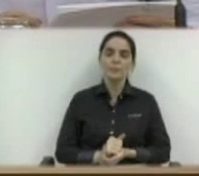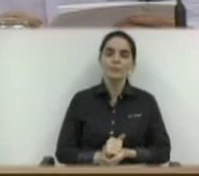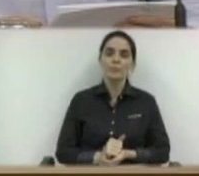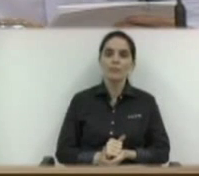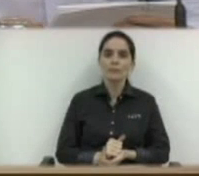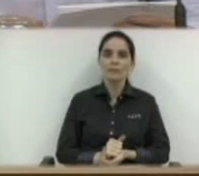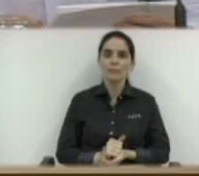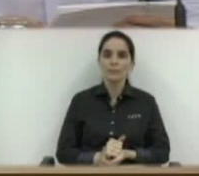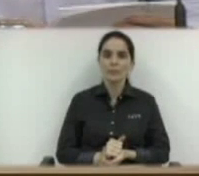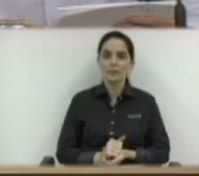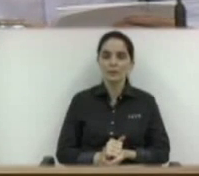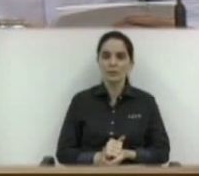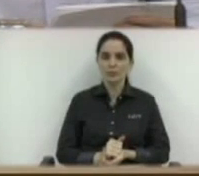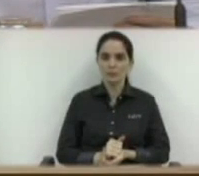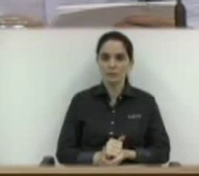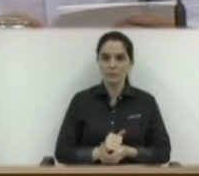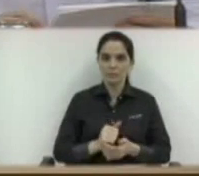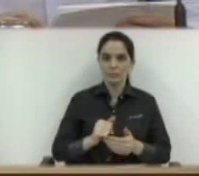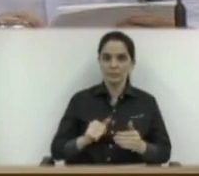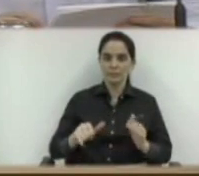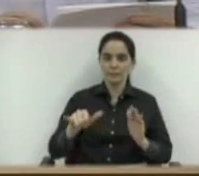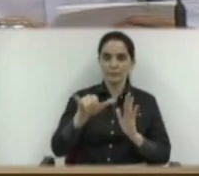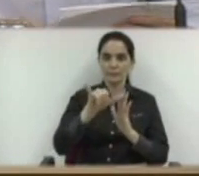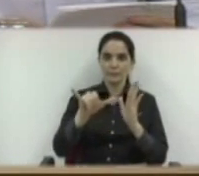informação previsto no inciso